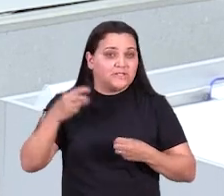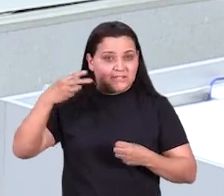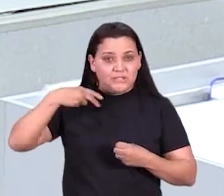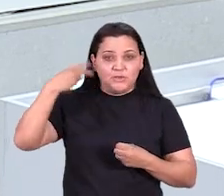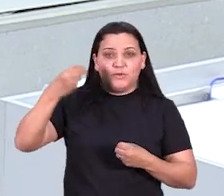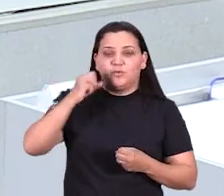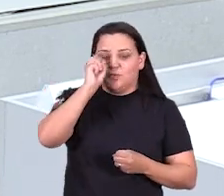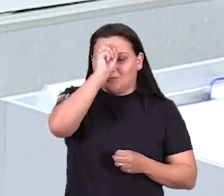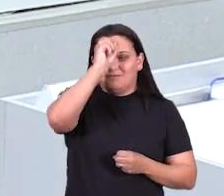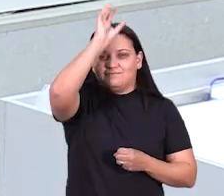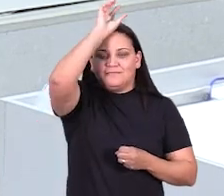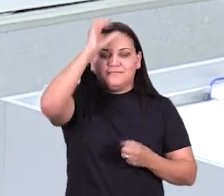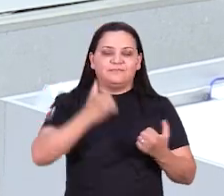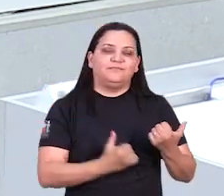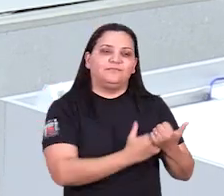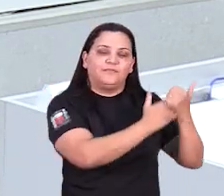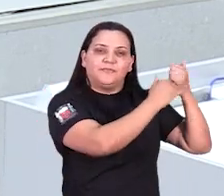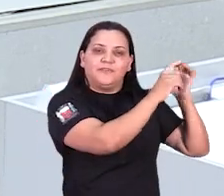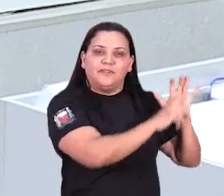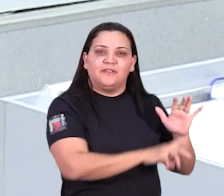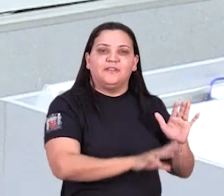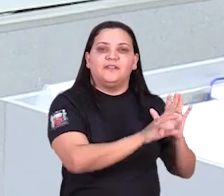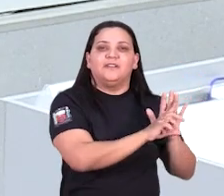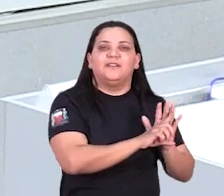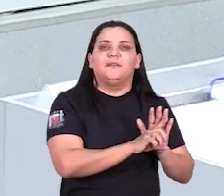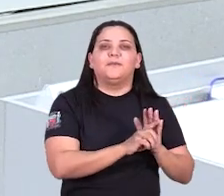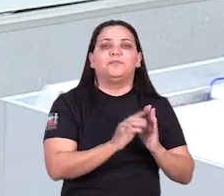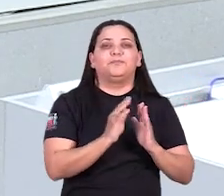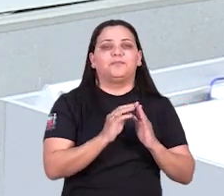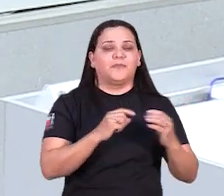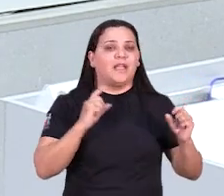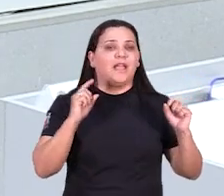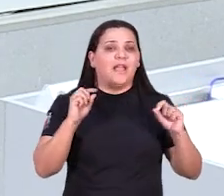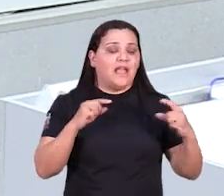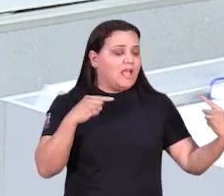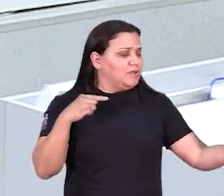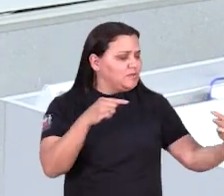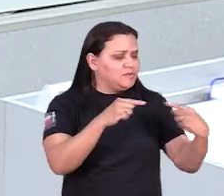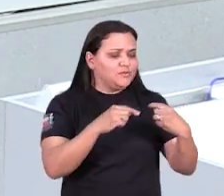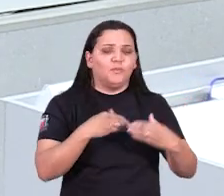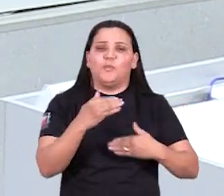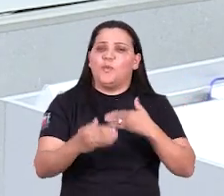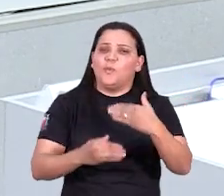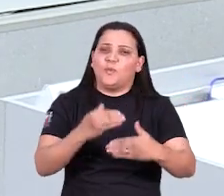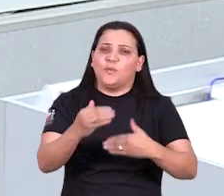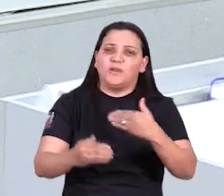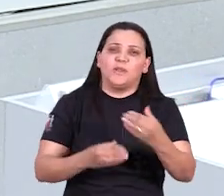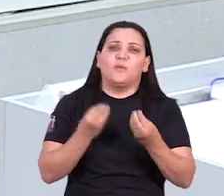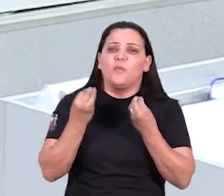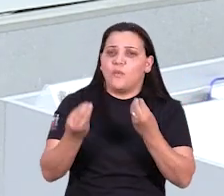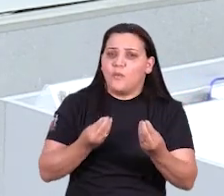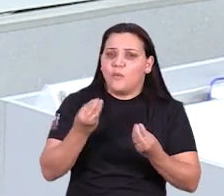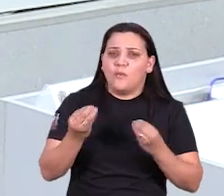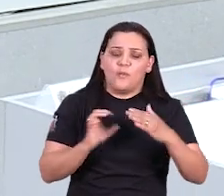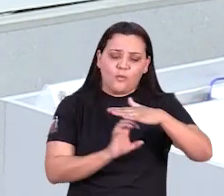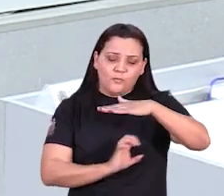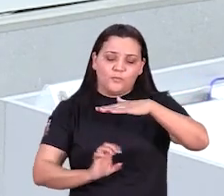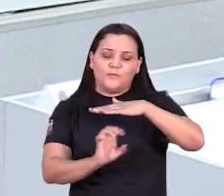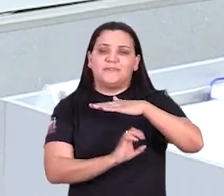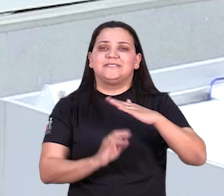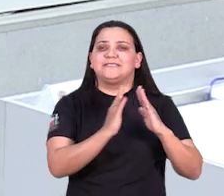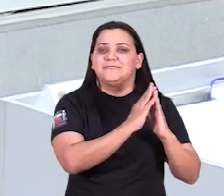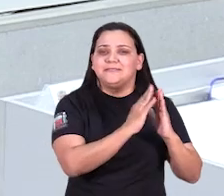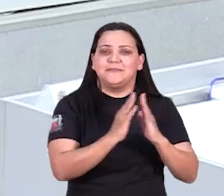de apoio ao projeto de lei federal que dispõe sobre organização e funcionamento das cooperativas